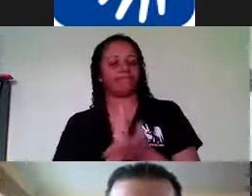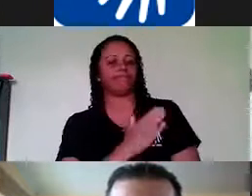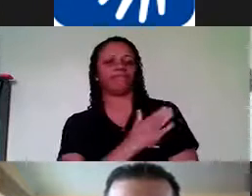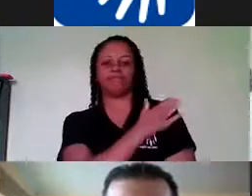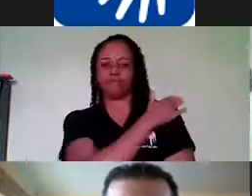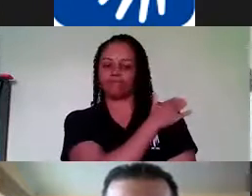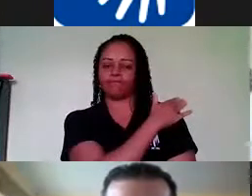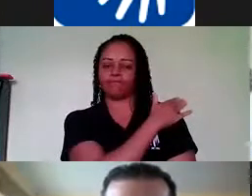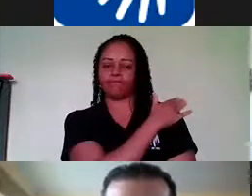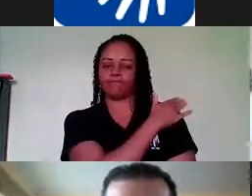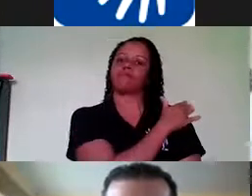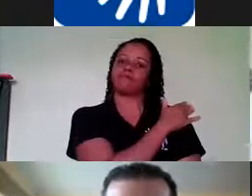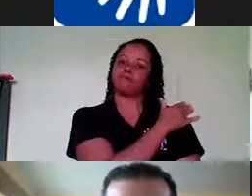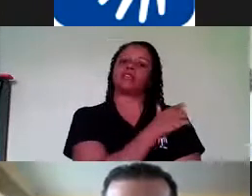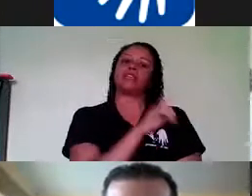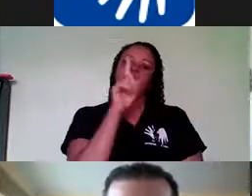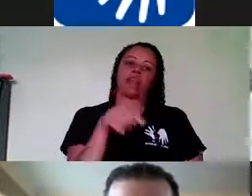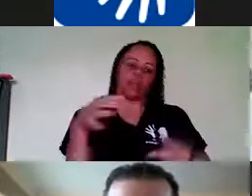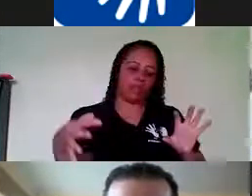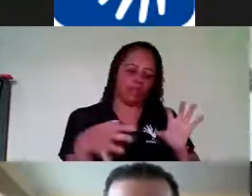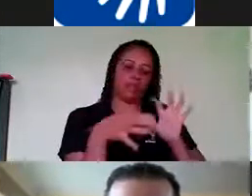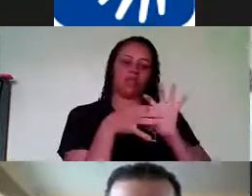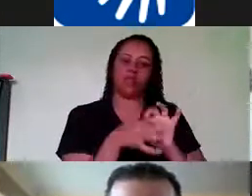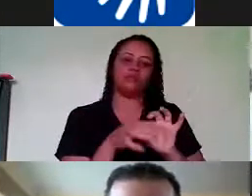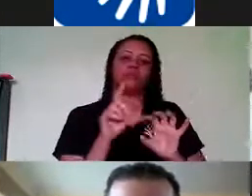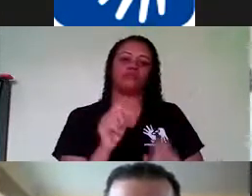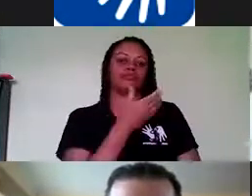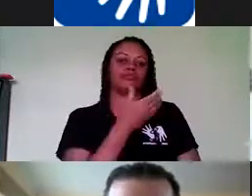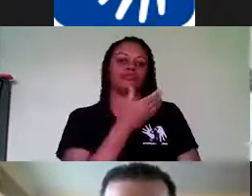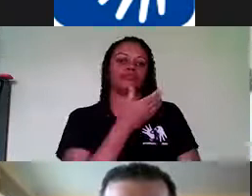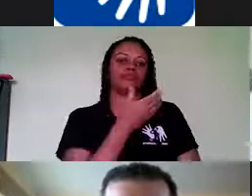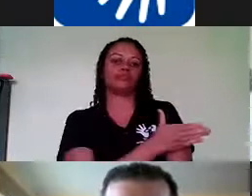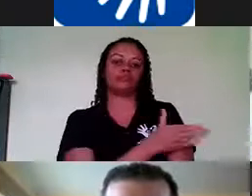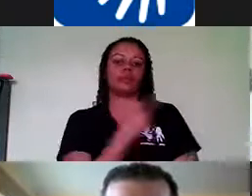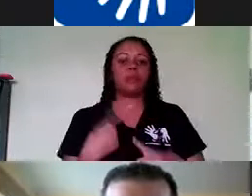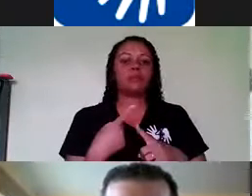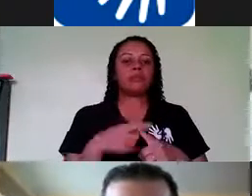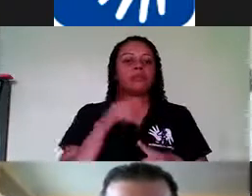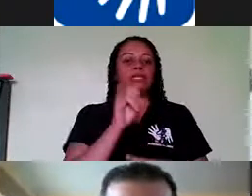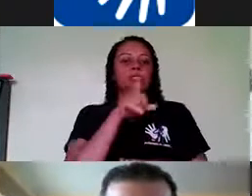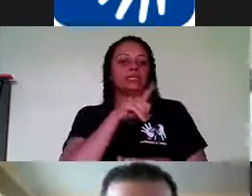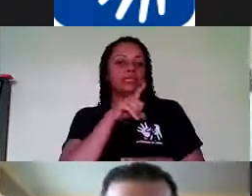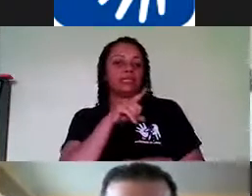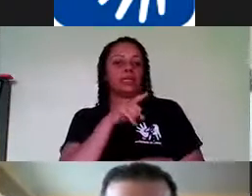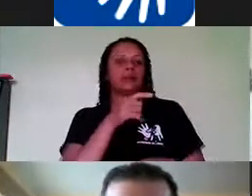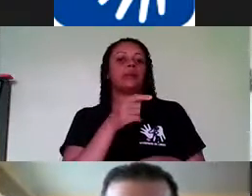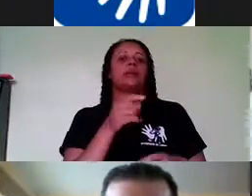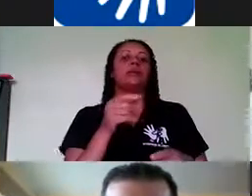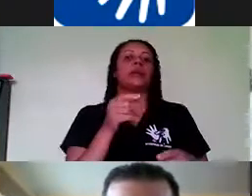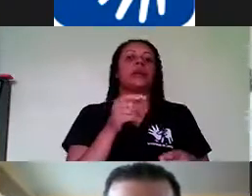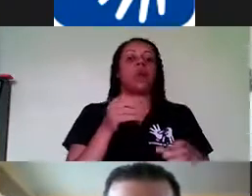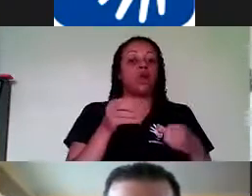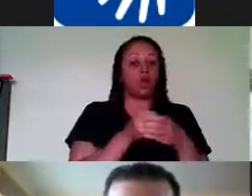muito até ligada ao racismo, porque se existem cotas, tanto elas, podemos dizer assim, dos